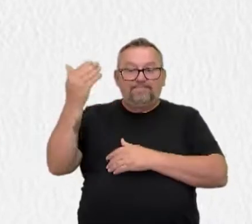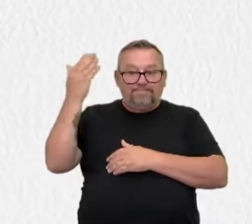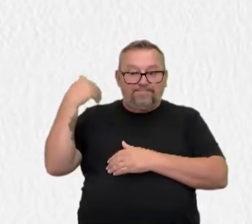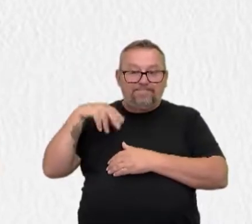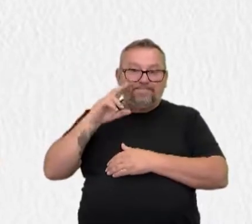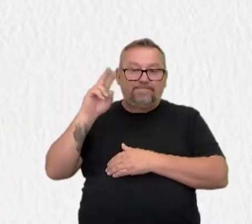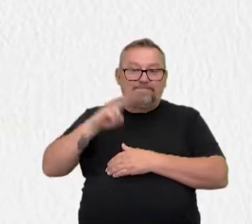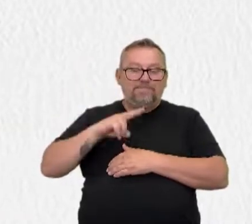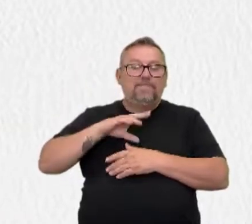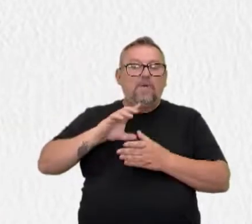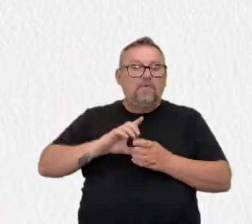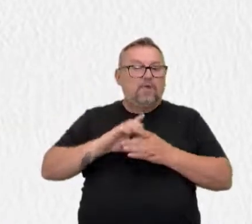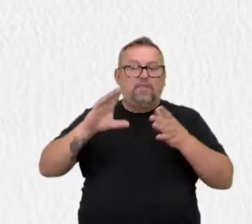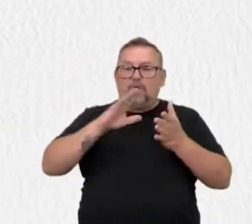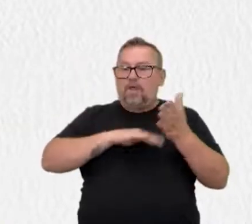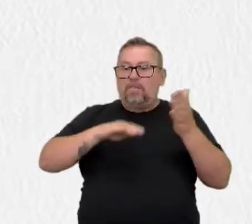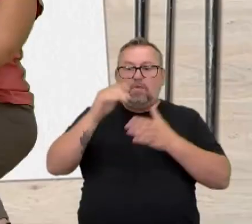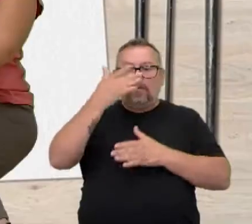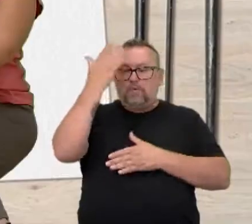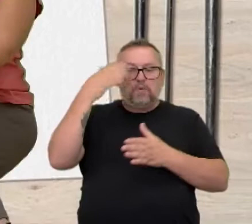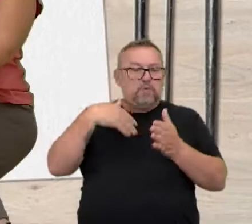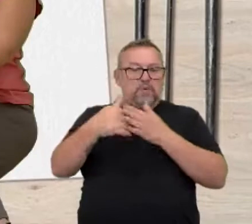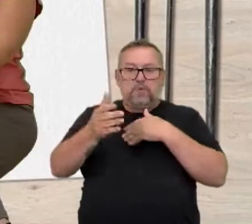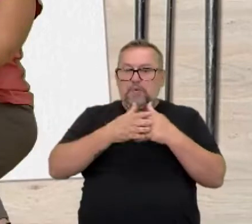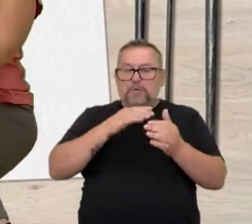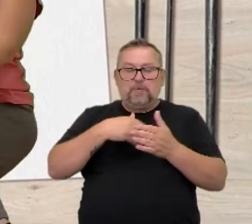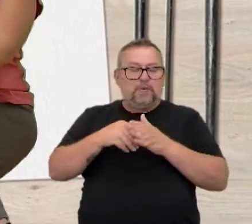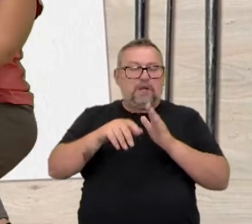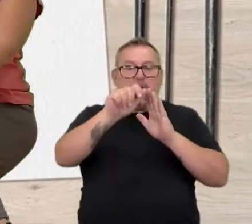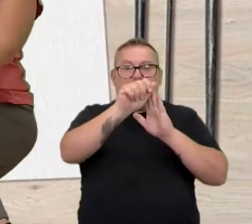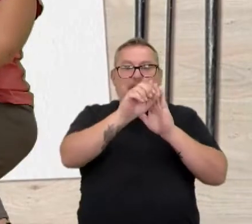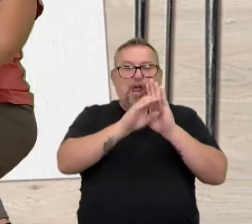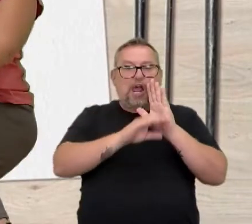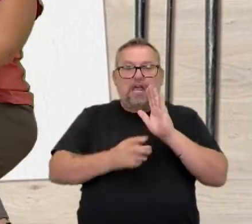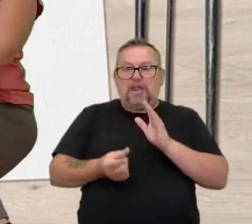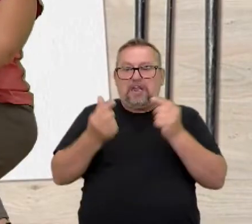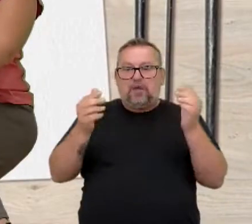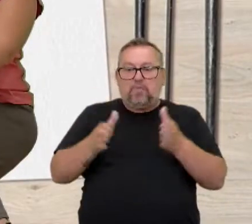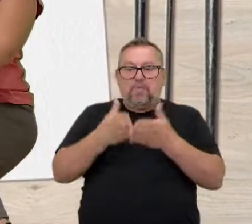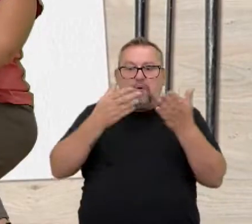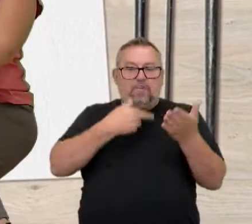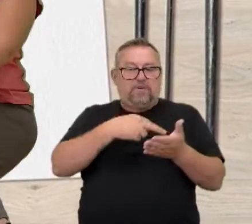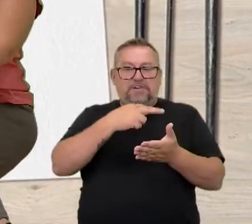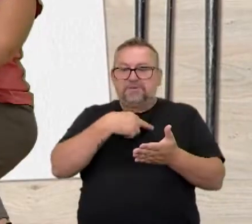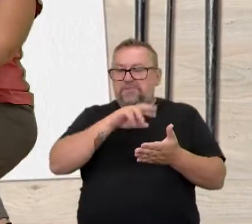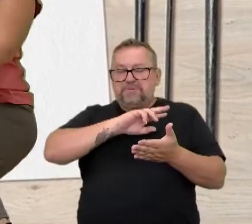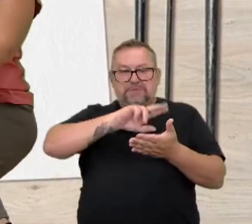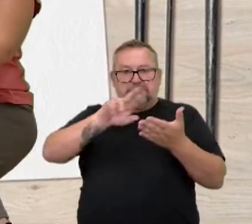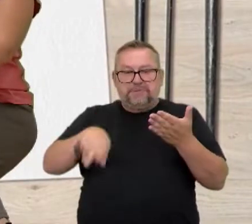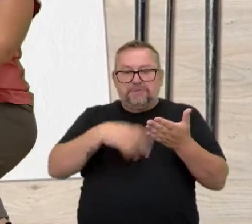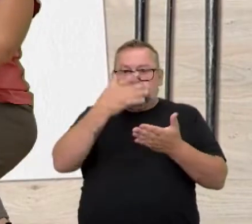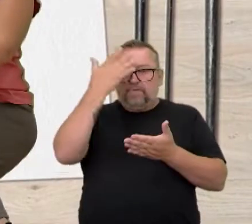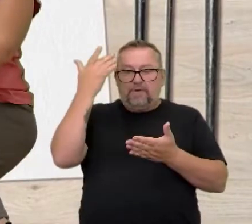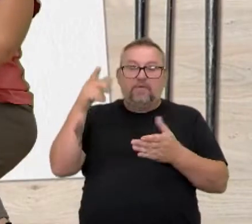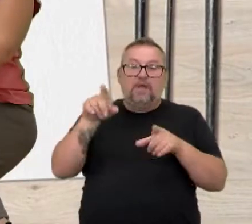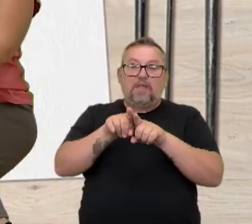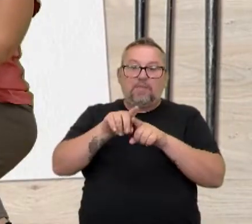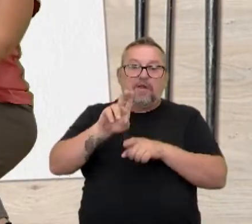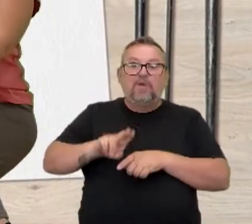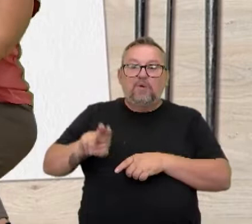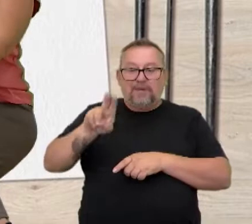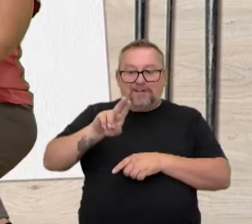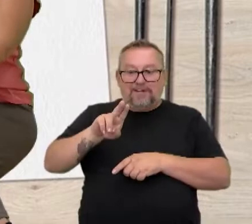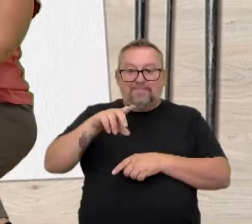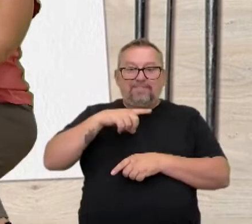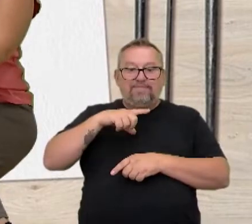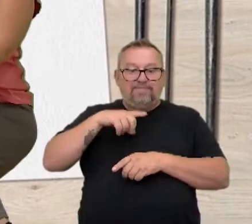muito democrático. Todo mundo, independente da classe social, religião, qualquer que seja a sua vertente dentro da sua vida, as dimensões sociais, você